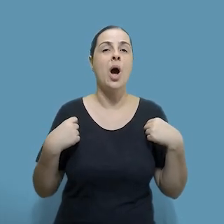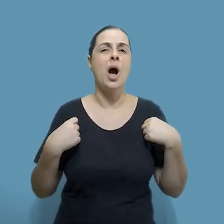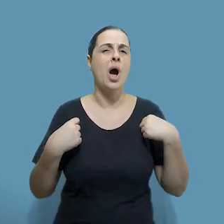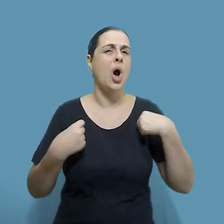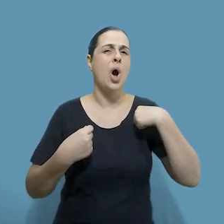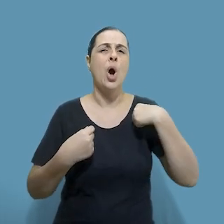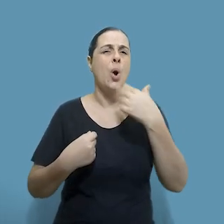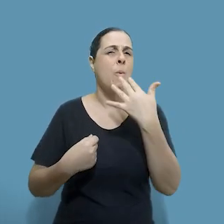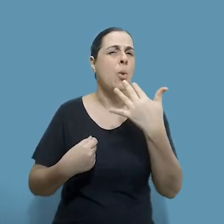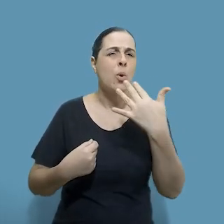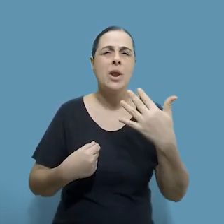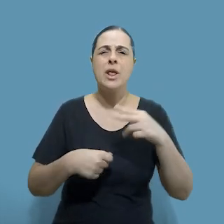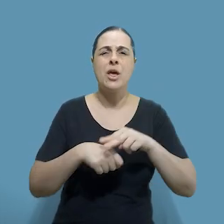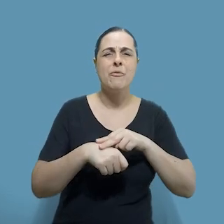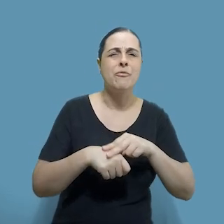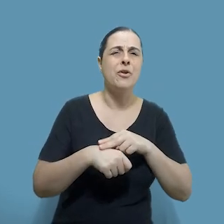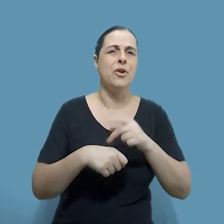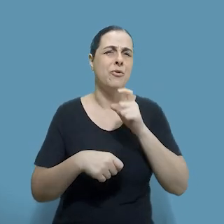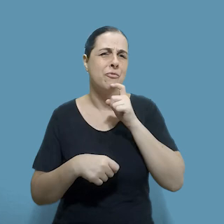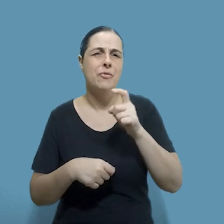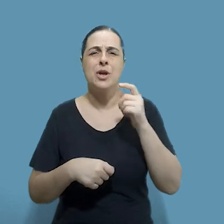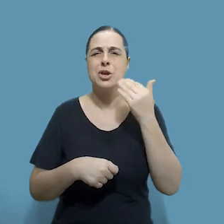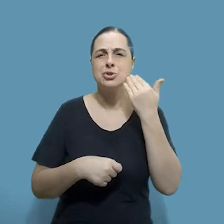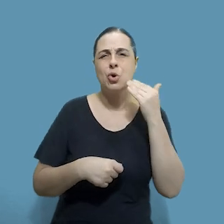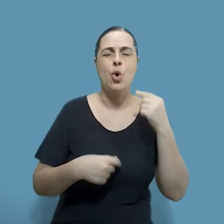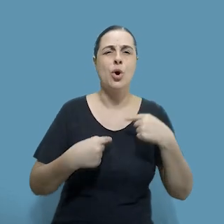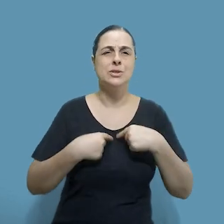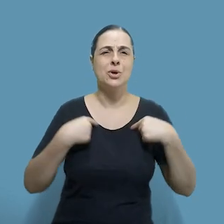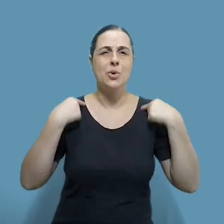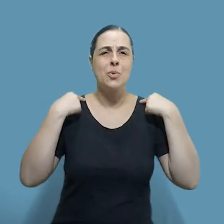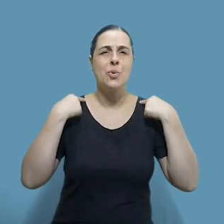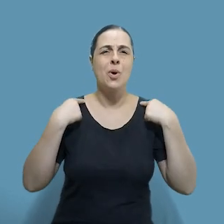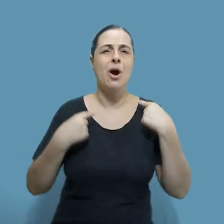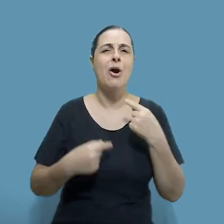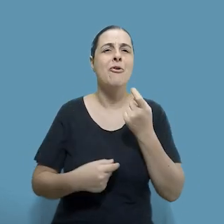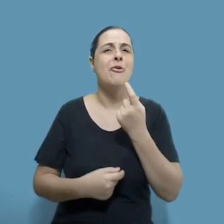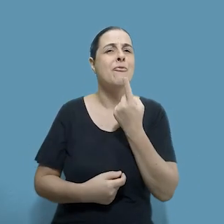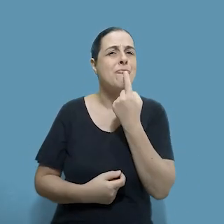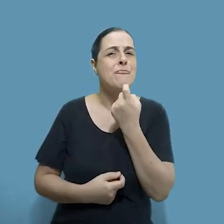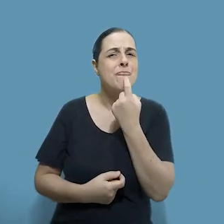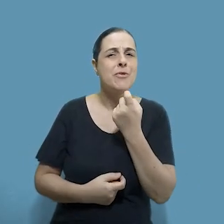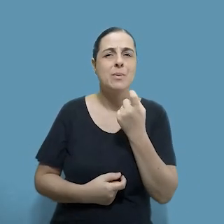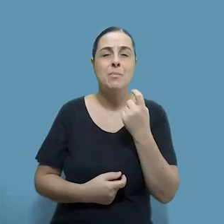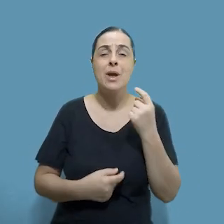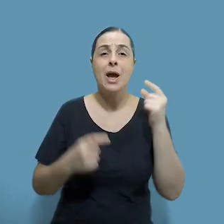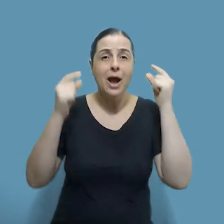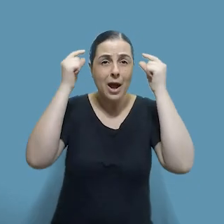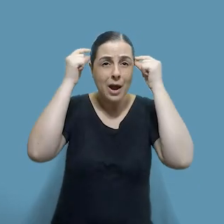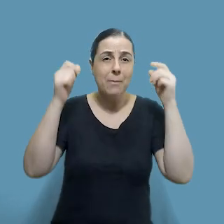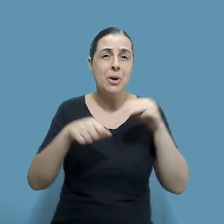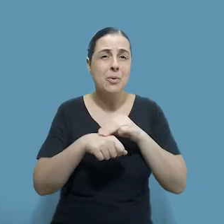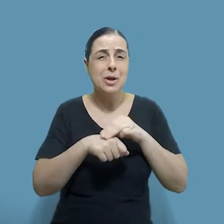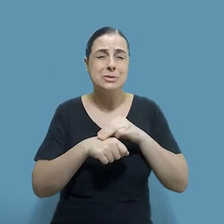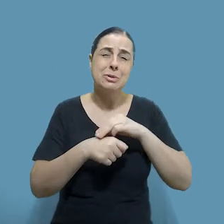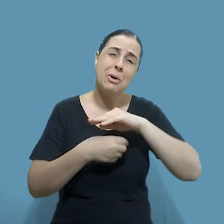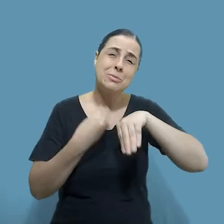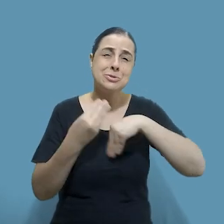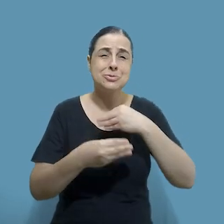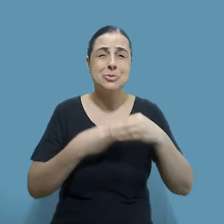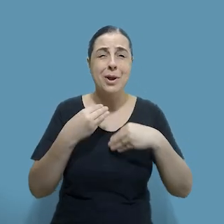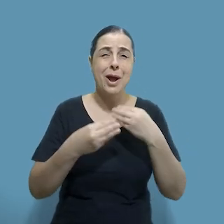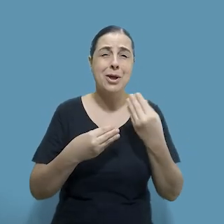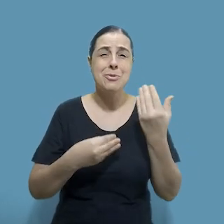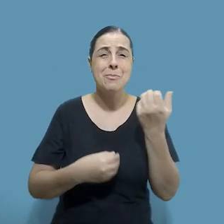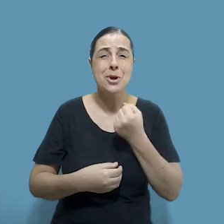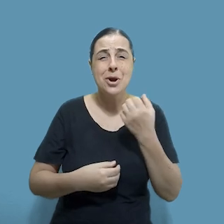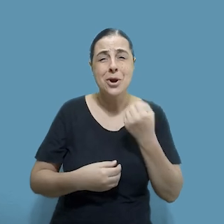amarela, verde, rosa, um colar vermelho, tenho cabelos castanhos clareando com as luzes brancas e olhos